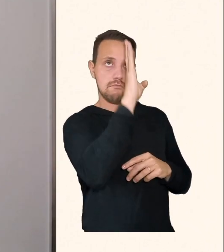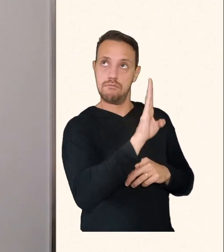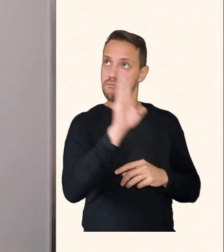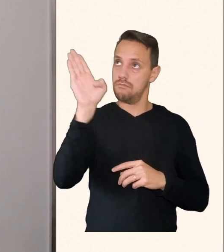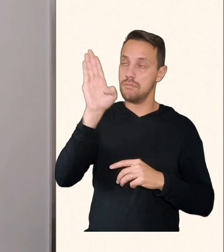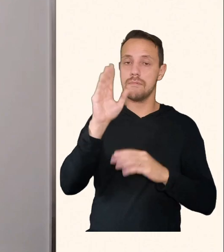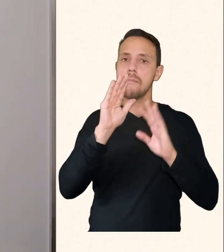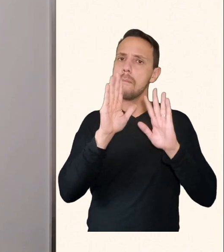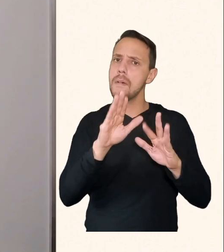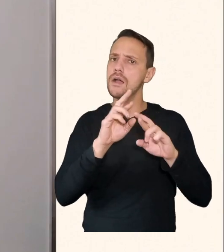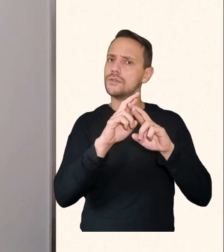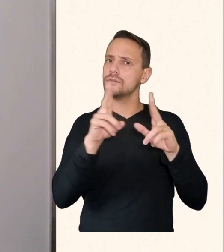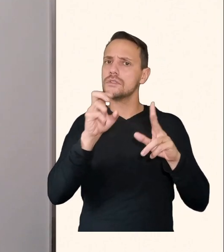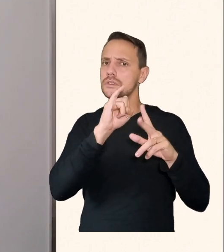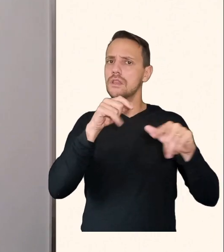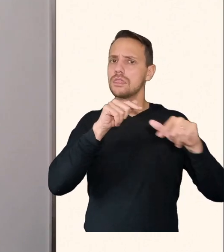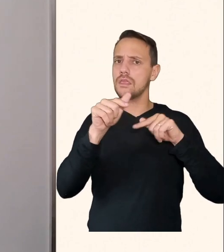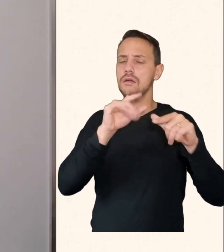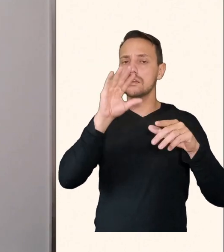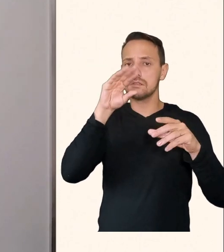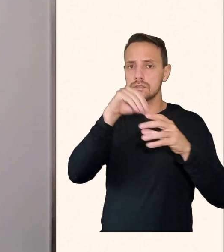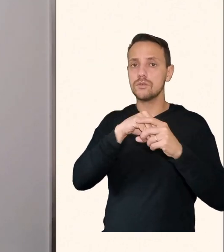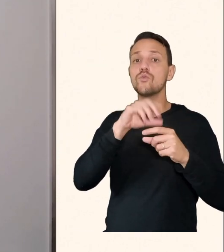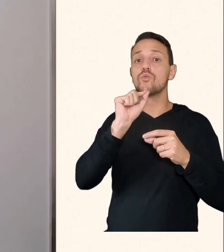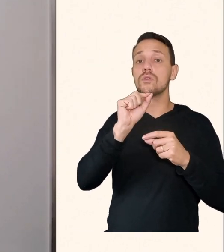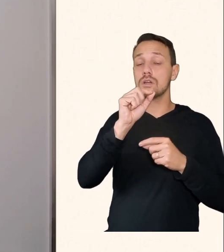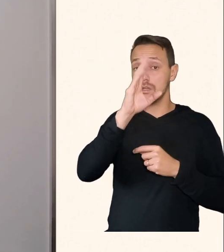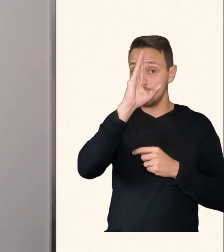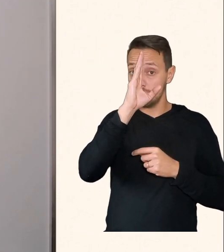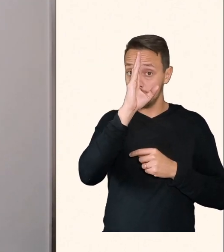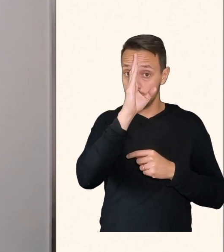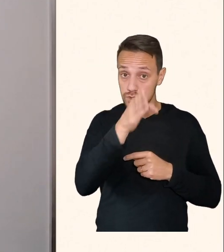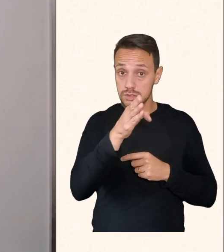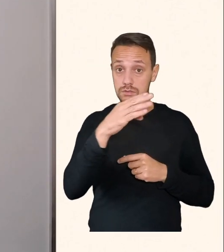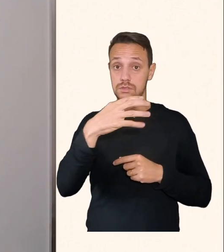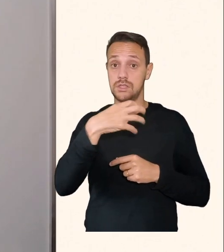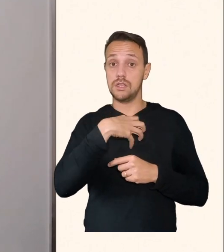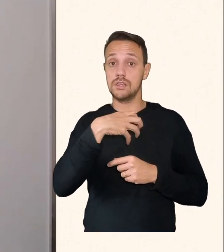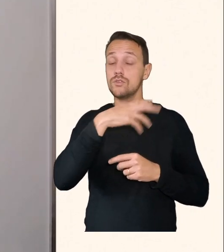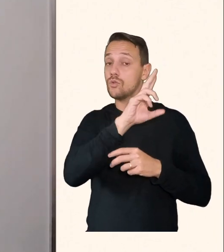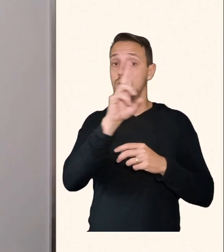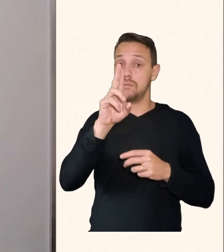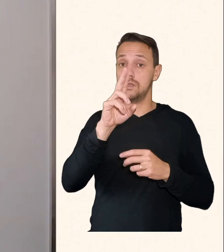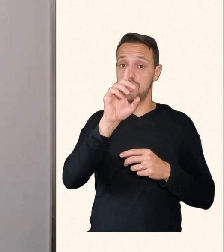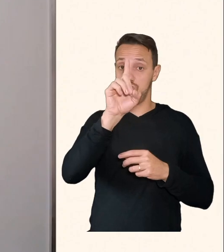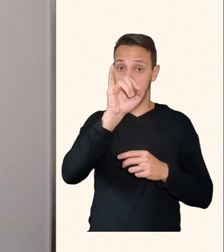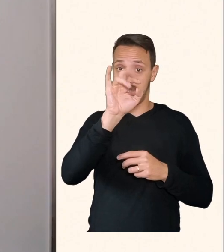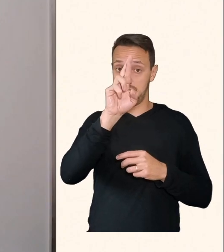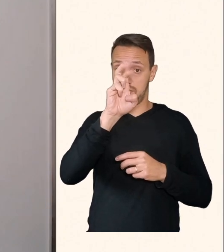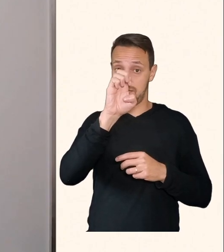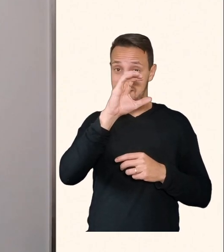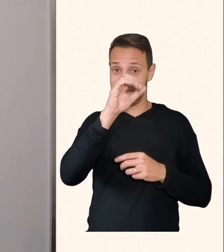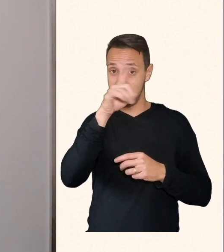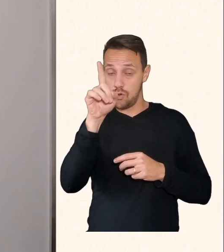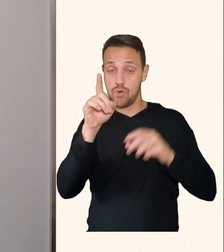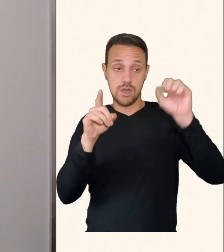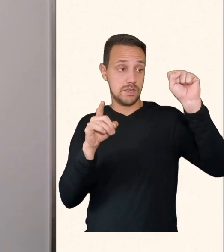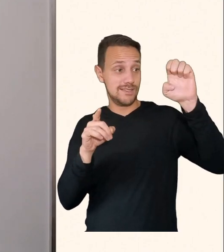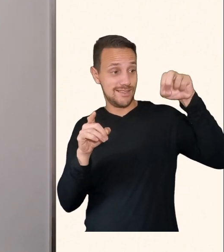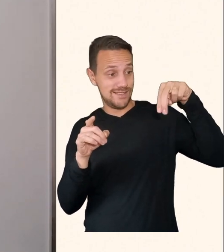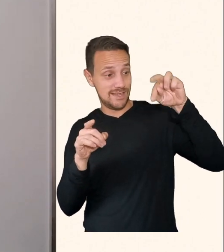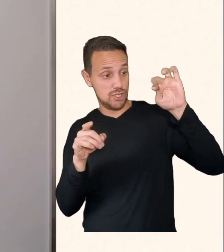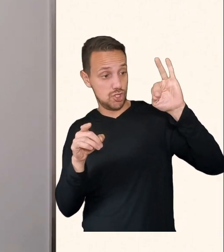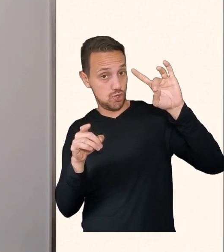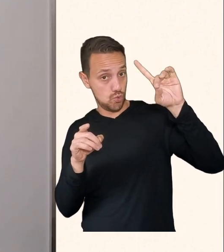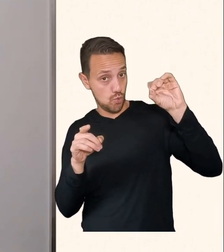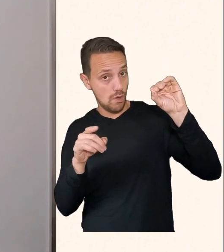não importa. Tanto que o módulo de I vetorial J é o mesmo módulo de J